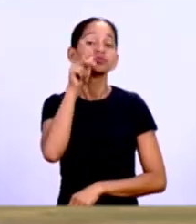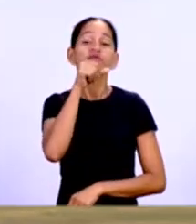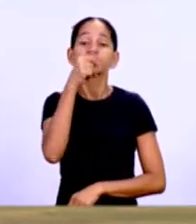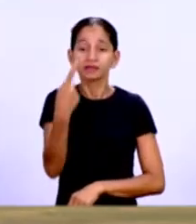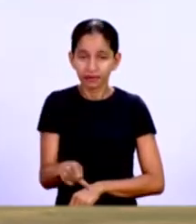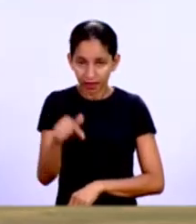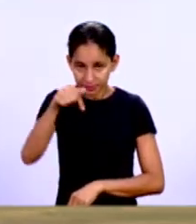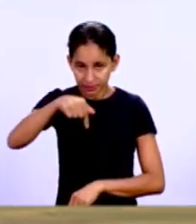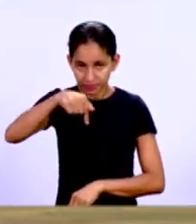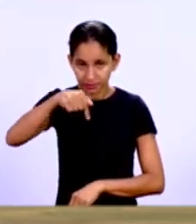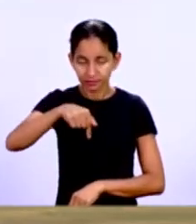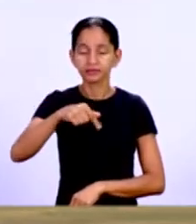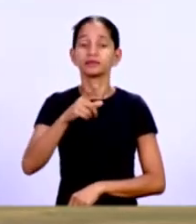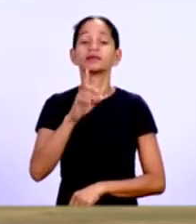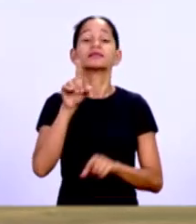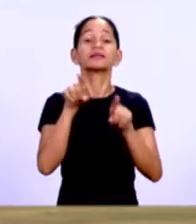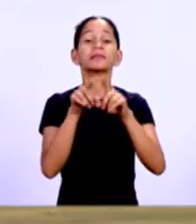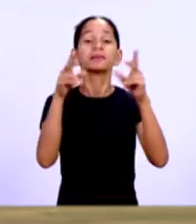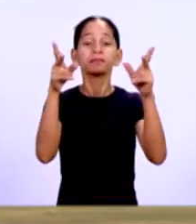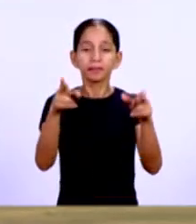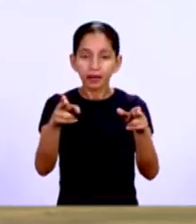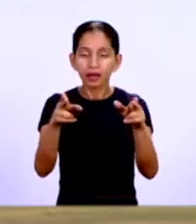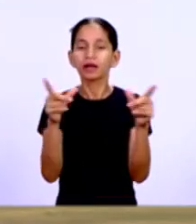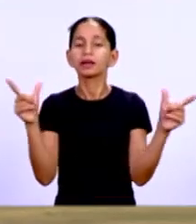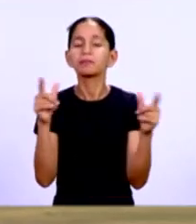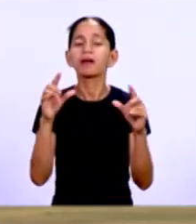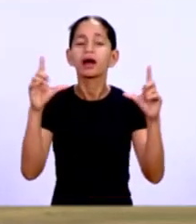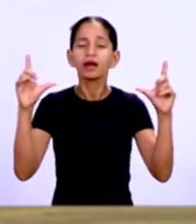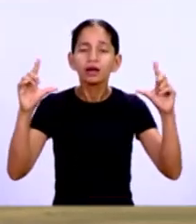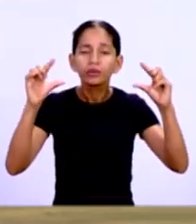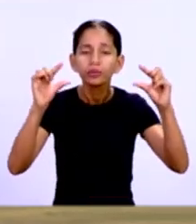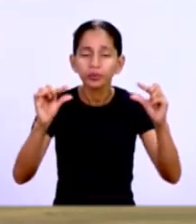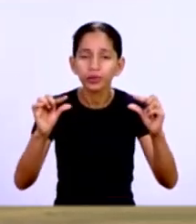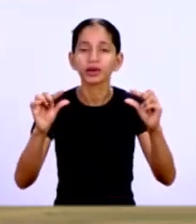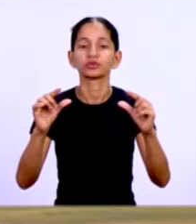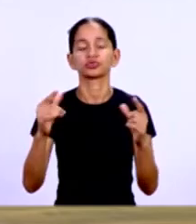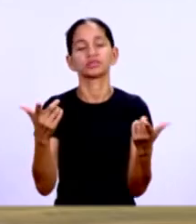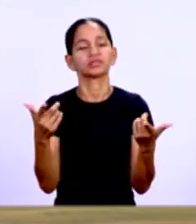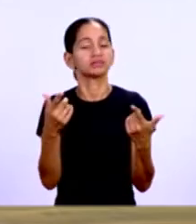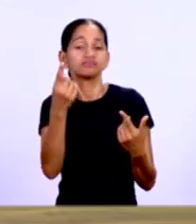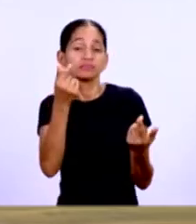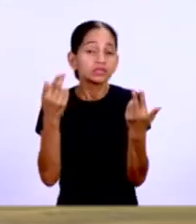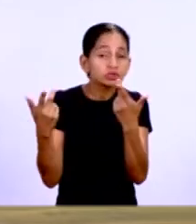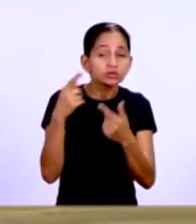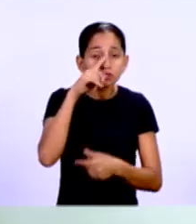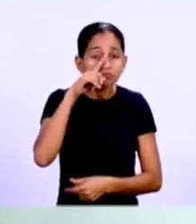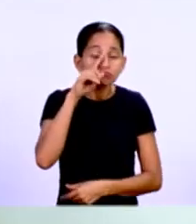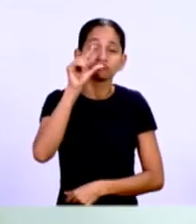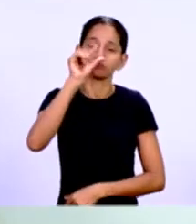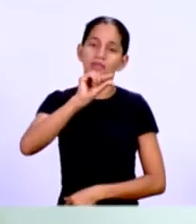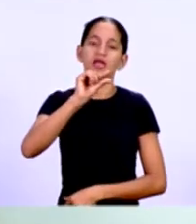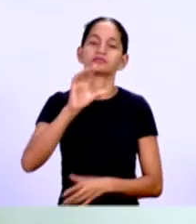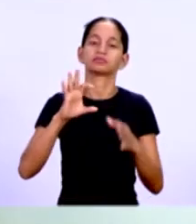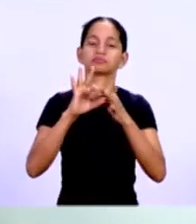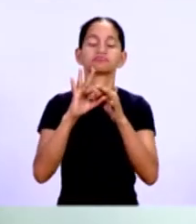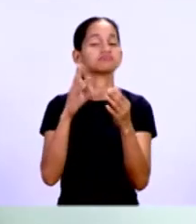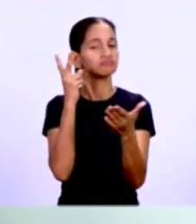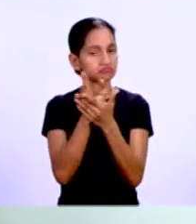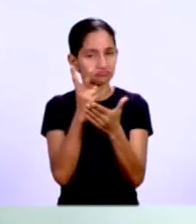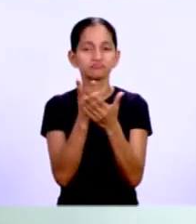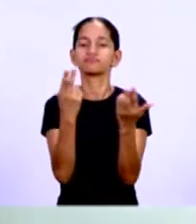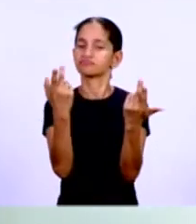que mitigação de riscos é o procedimento para minimizar ou eliminar os riscos. Legal, tem a ver com o nosso contexto, é isso aí